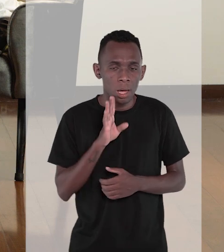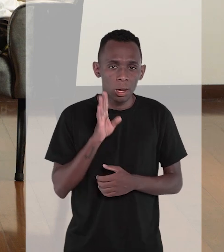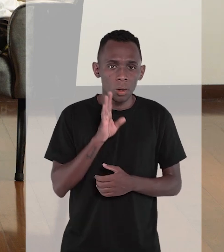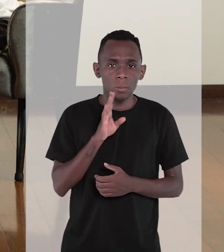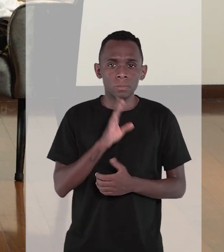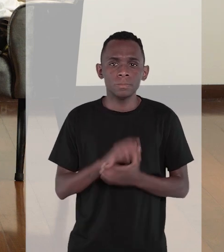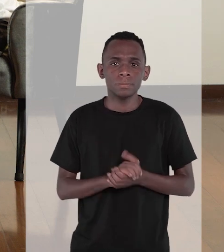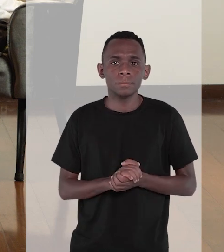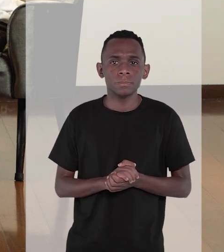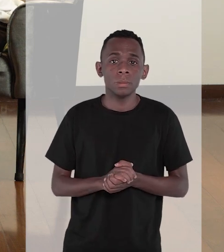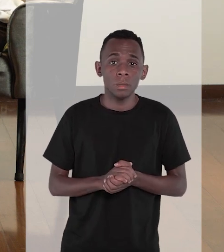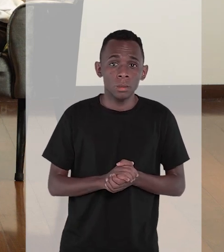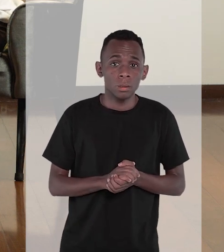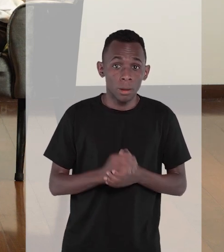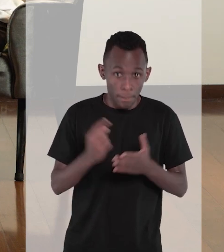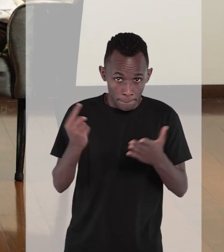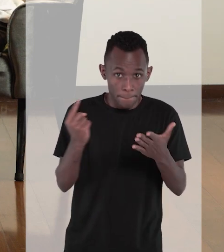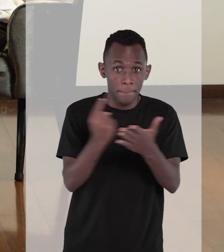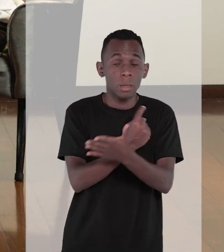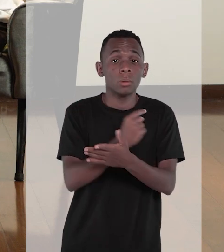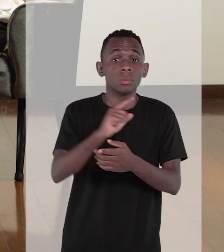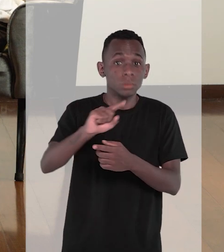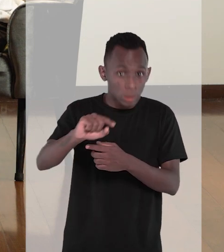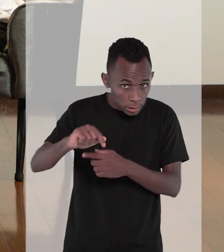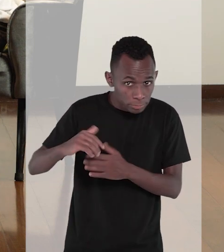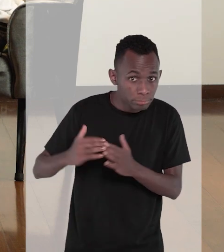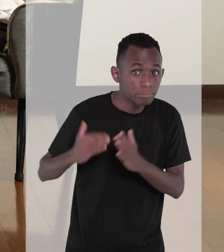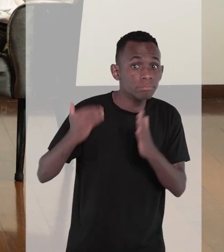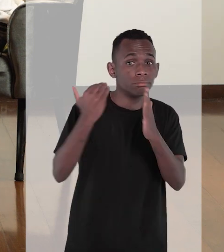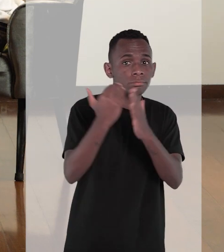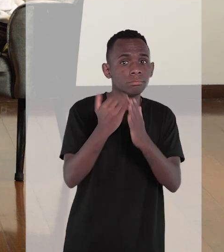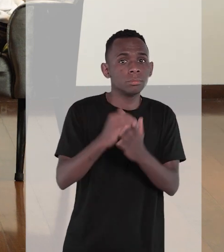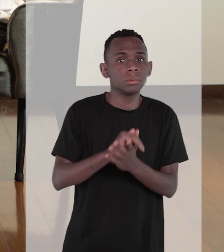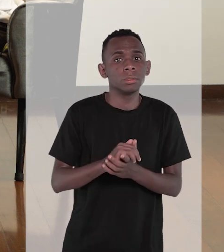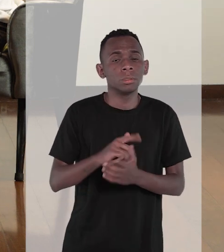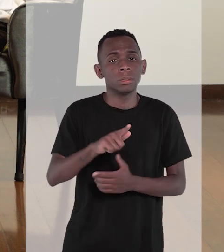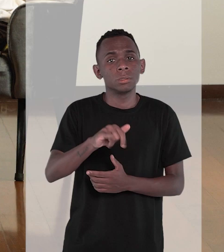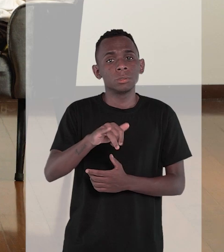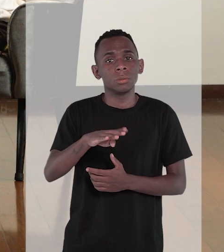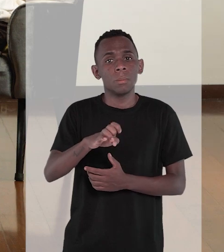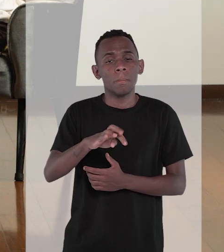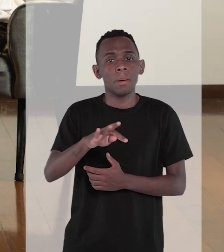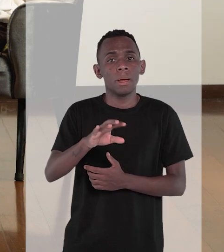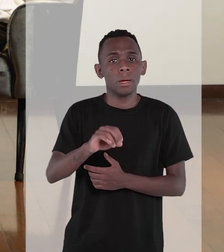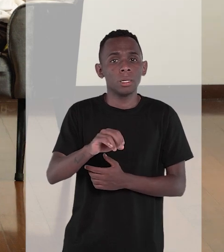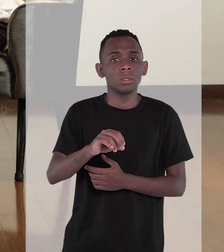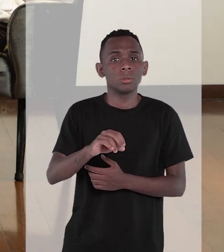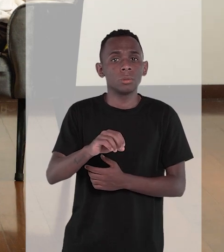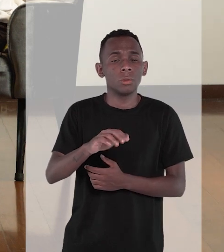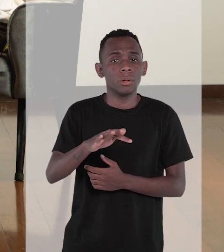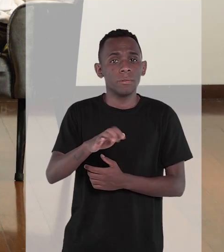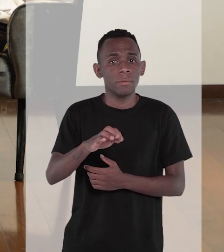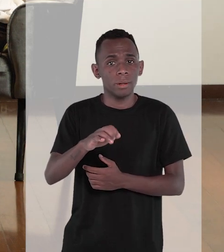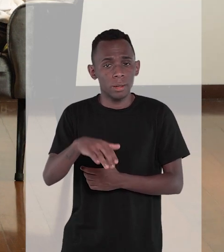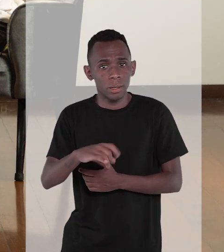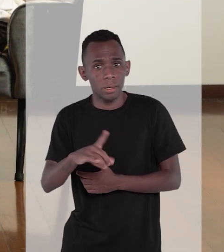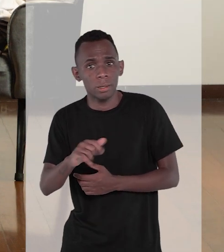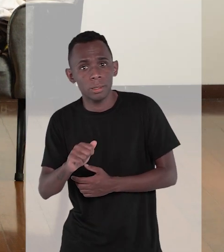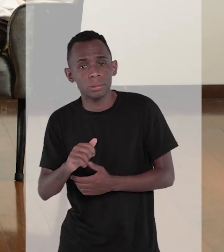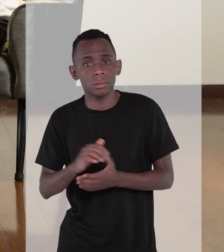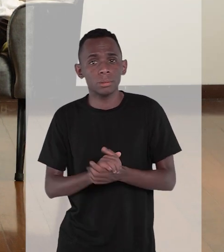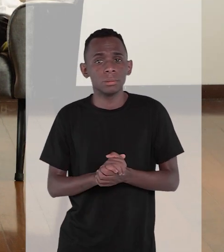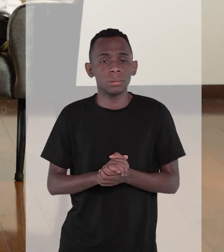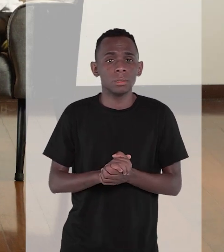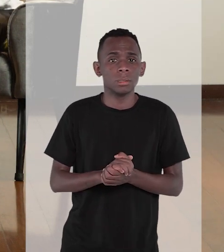Ah, legal, legal. Bem, a pergunta dele é bem avançada. Diz que Gilberto Gil e Fernanda Montenegro na Academia Brasileira de